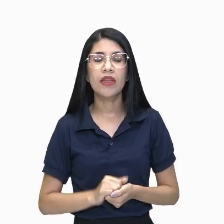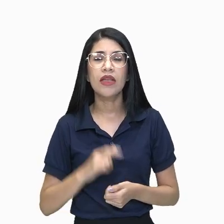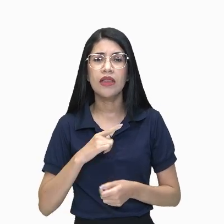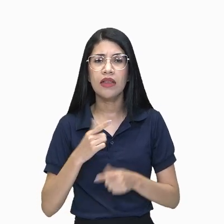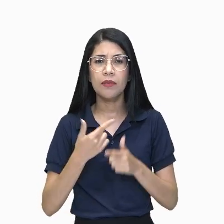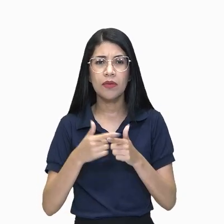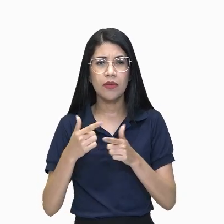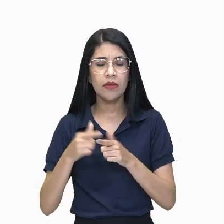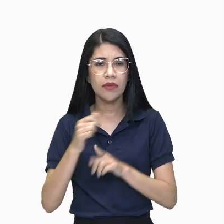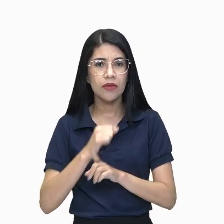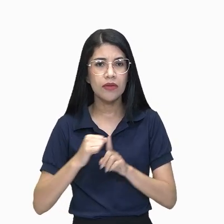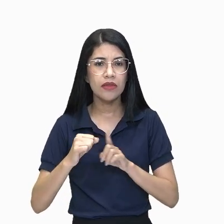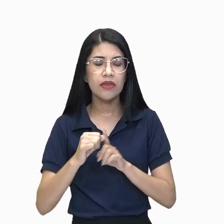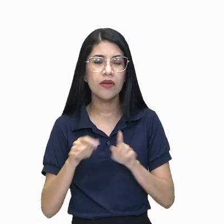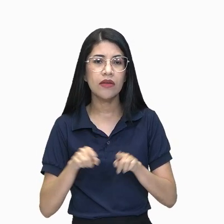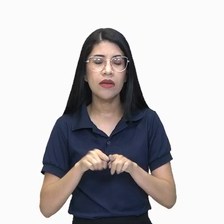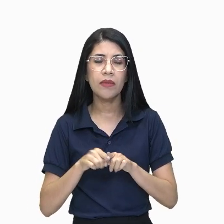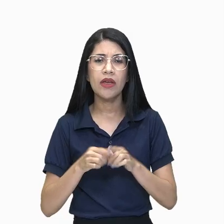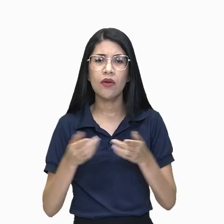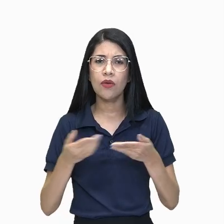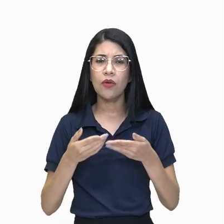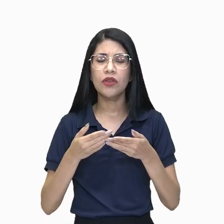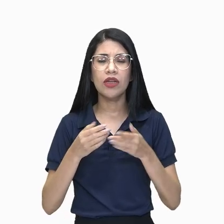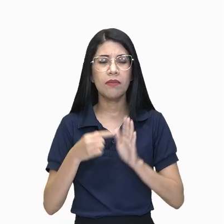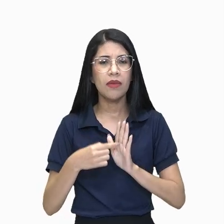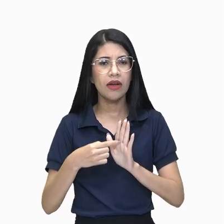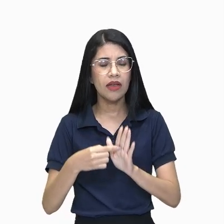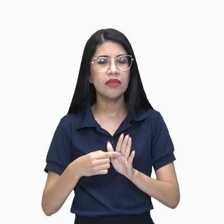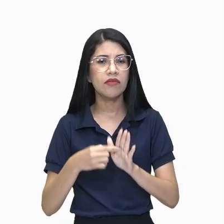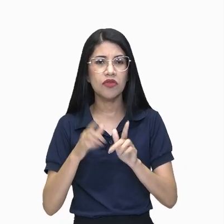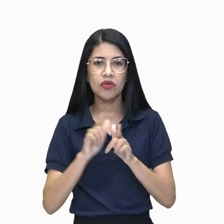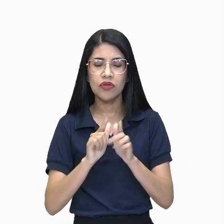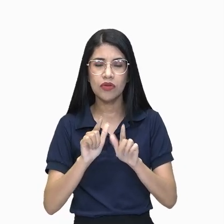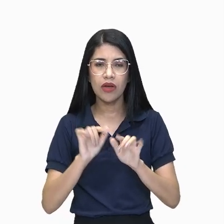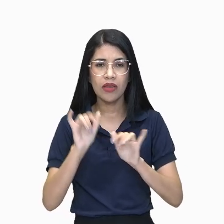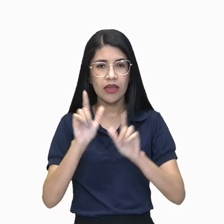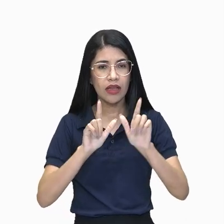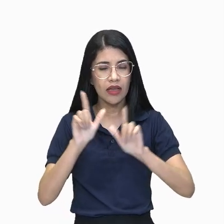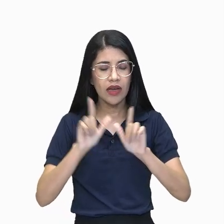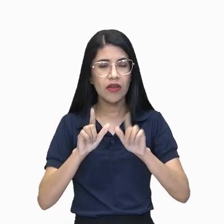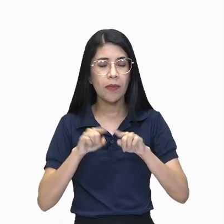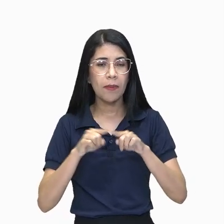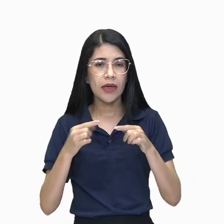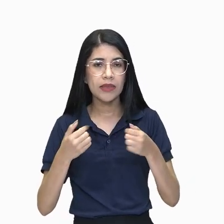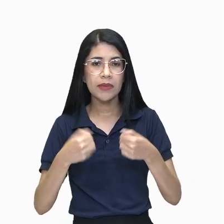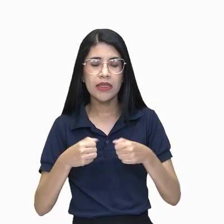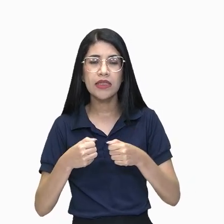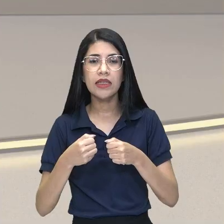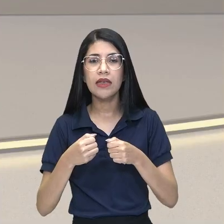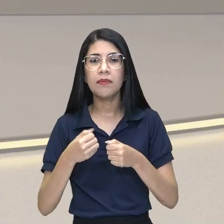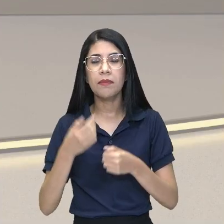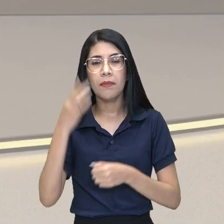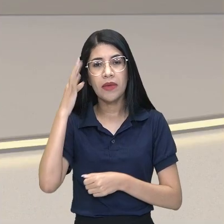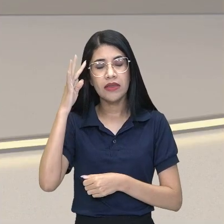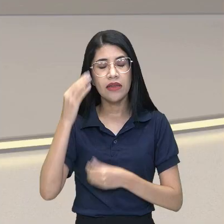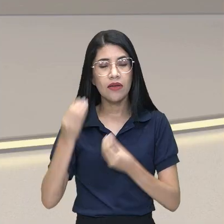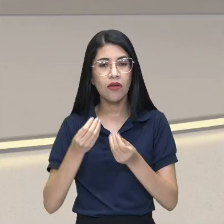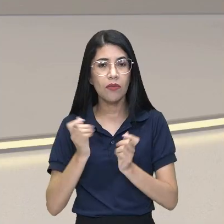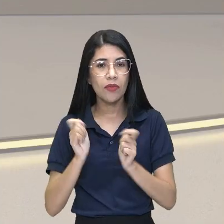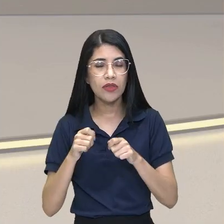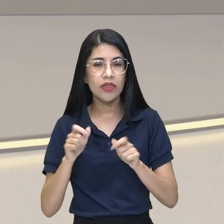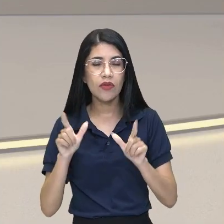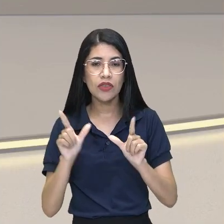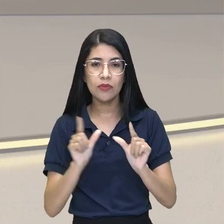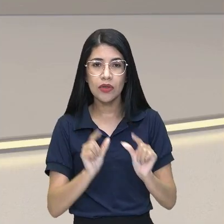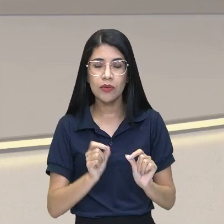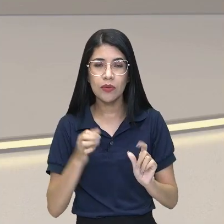está muito na mídia, todo mundo fala disso, mas precisa, né, professora, precisa ser repensado do que fazer para minimizar esses impactos